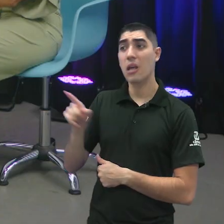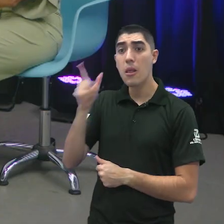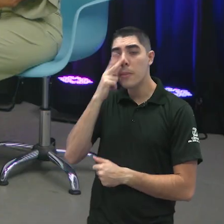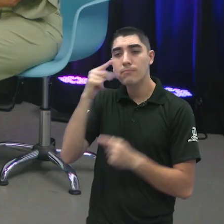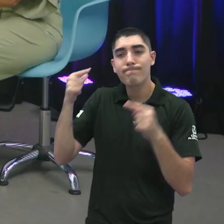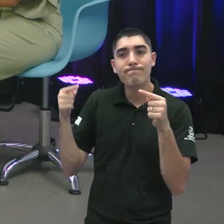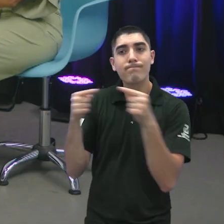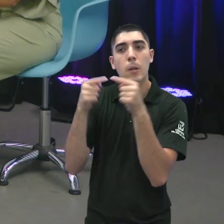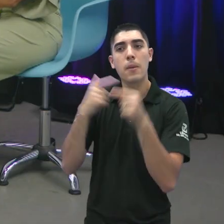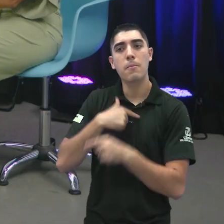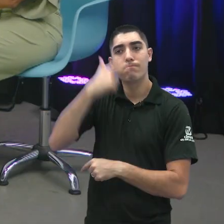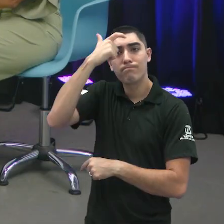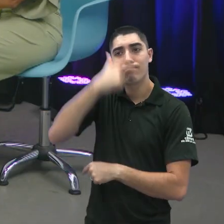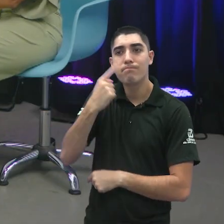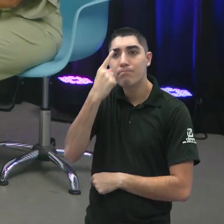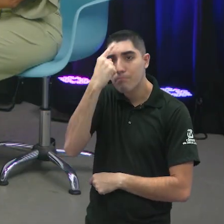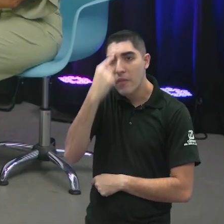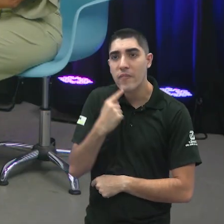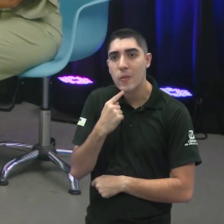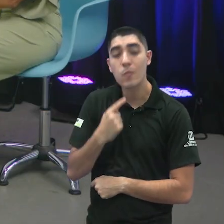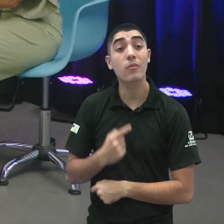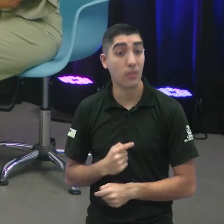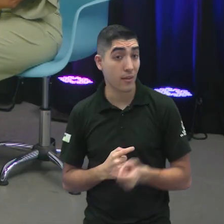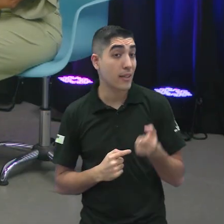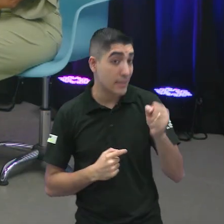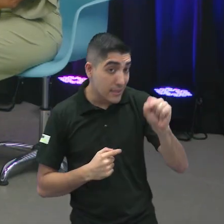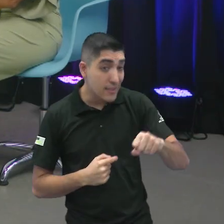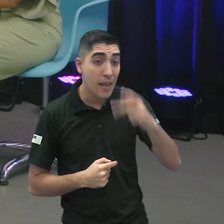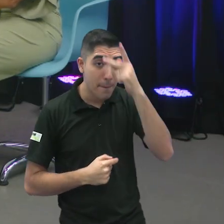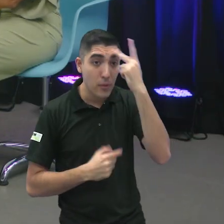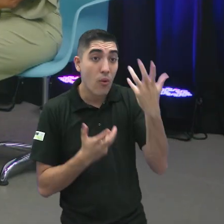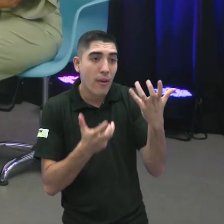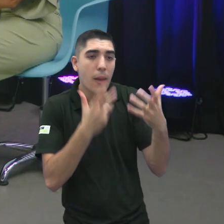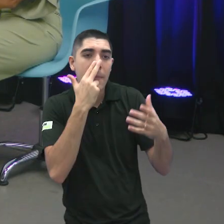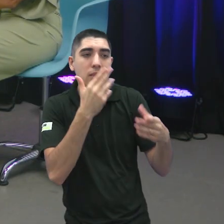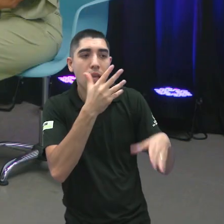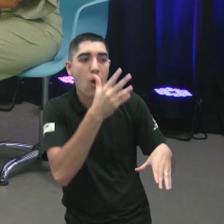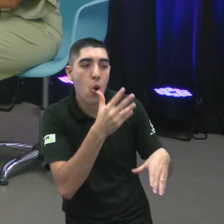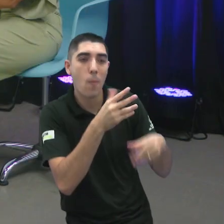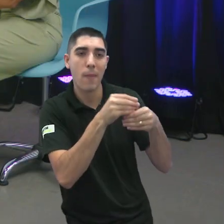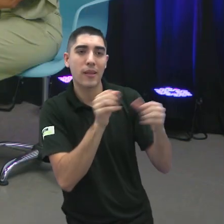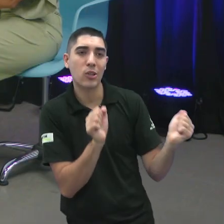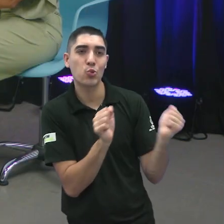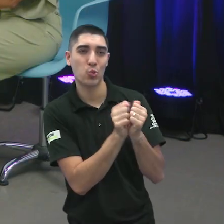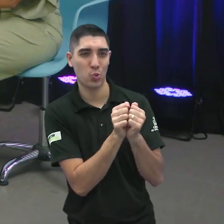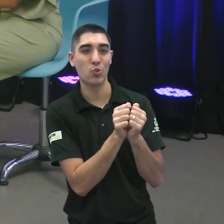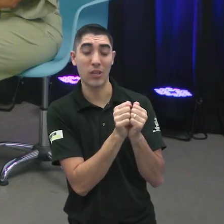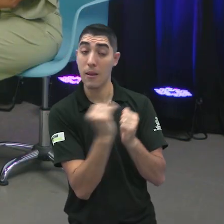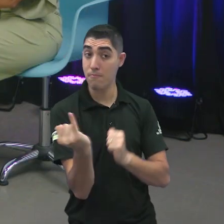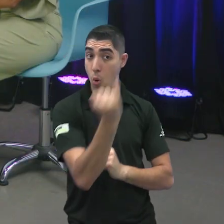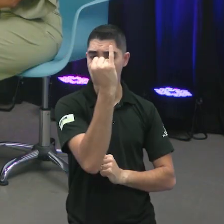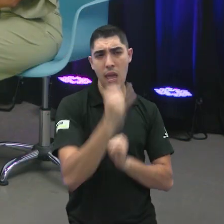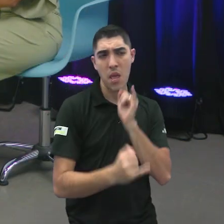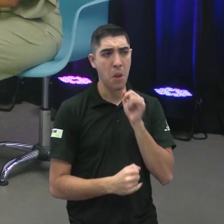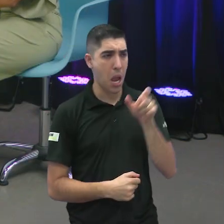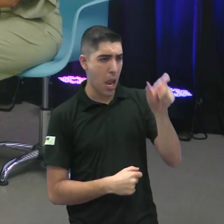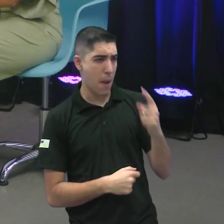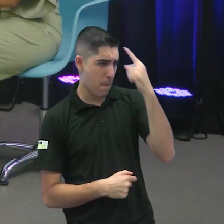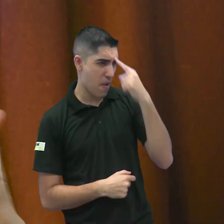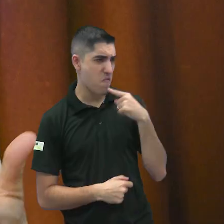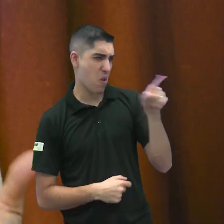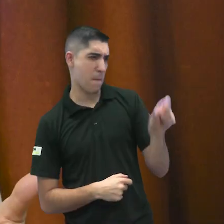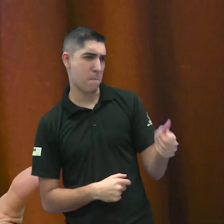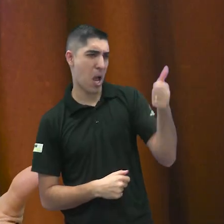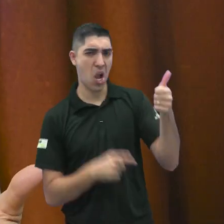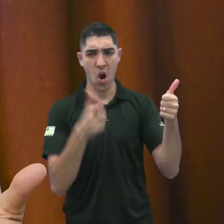alguém que encaixou dentro do perfil. Isso, comigo. Que é complementar, né? Às vezes, isso é super importante, porque não existe um perfil